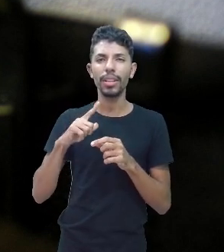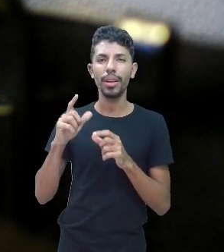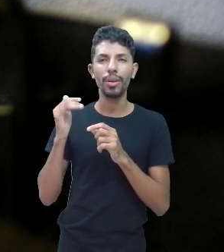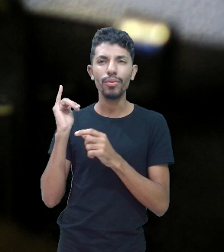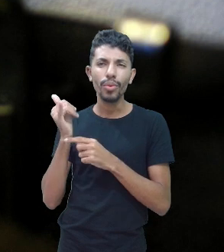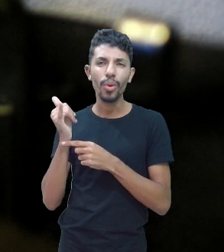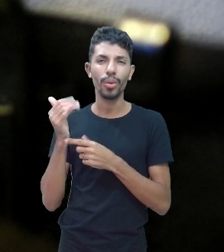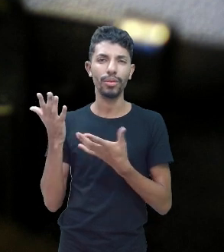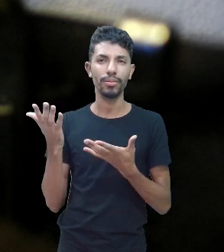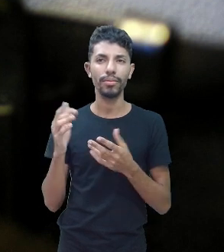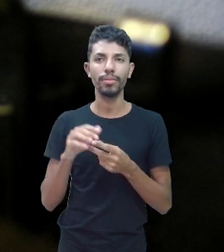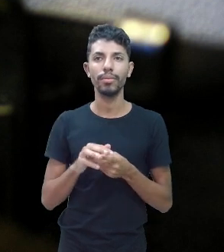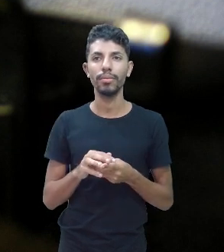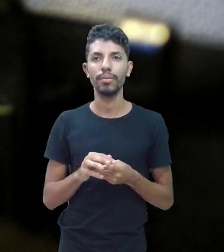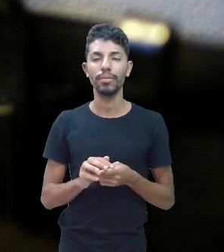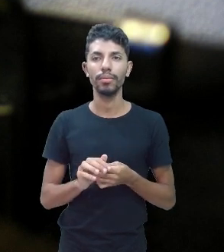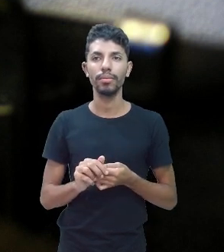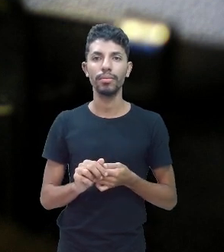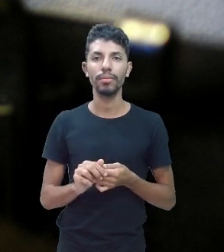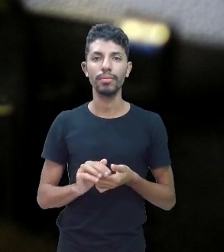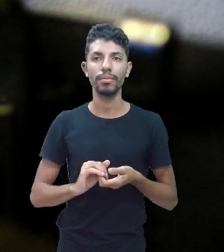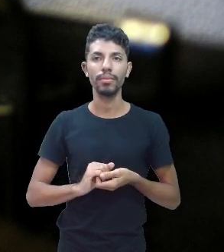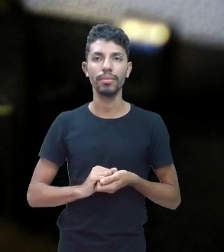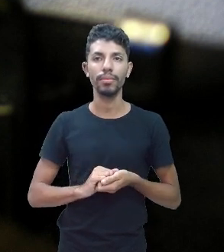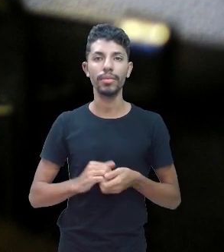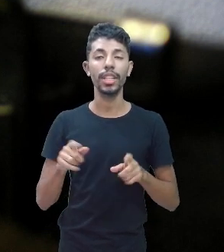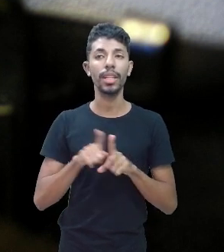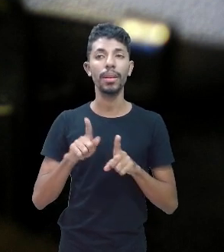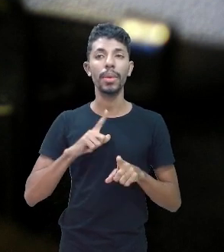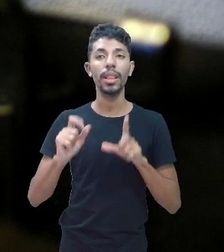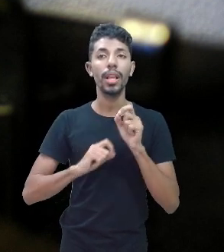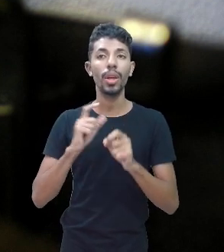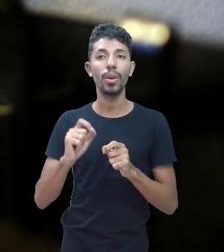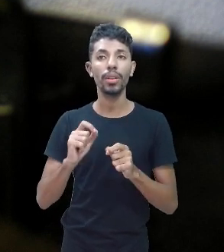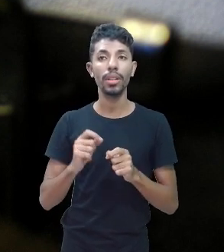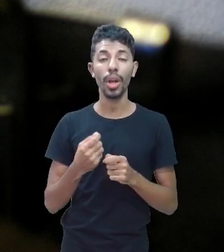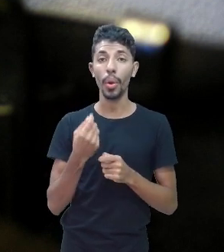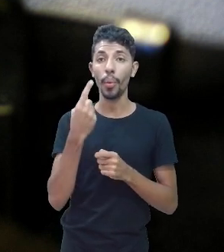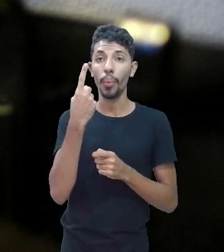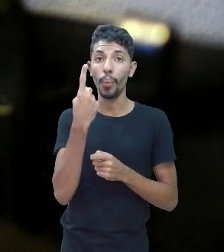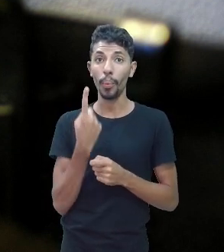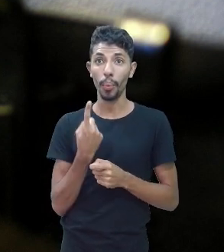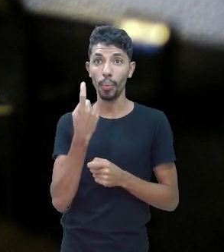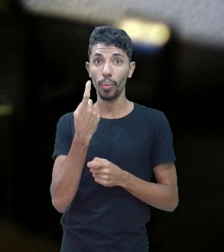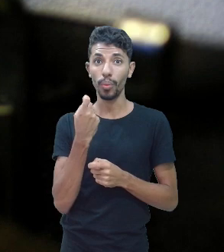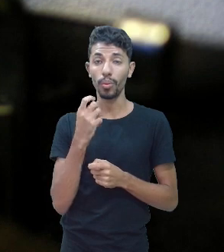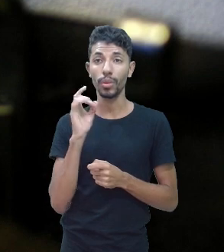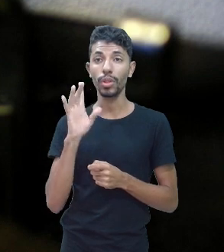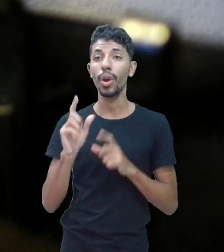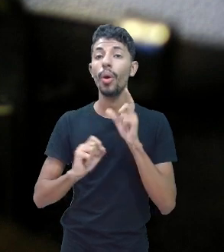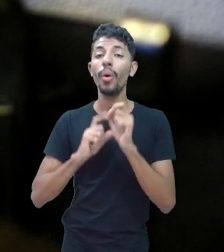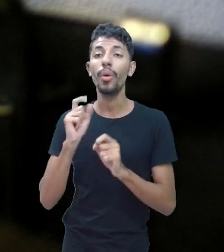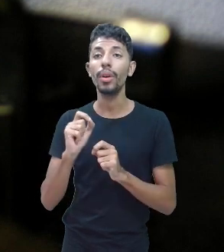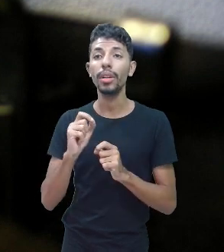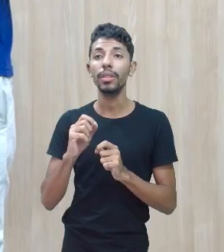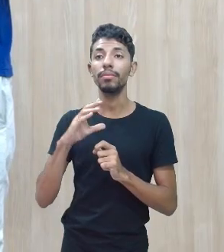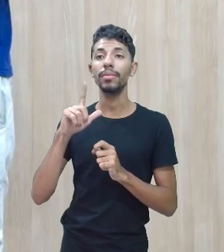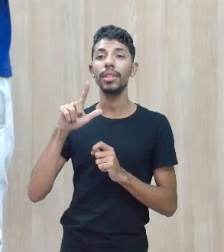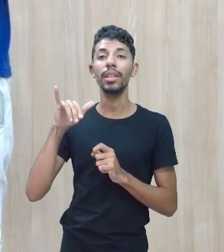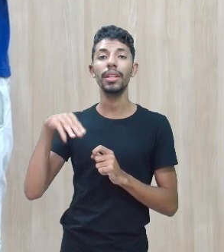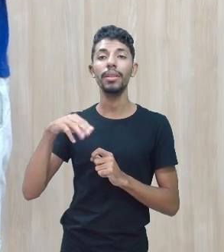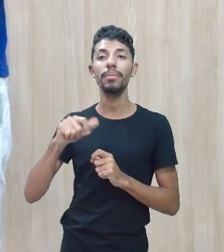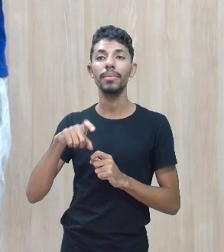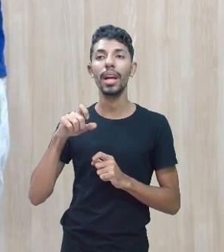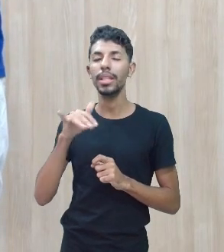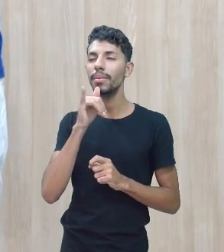trabalho. Temos também apenas um clímax, ou seja, toda história ela evolui para um